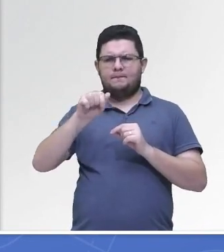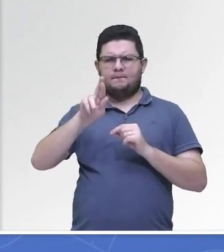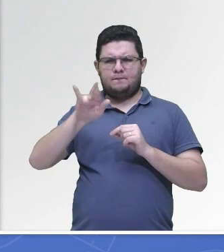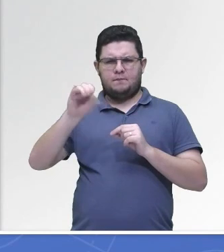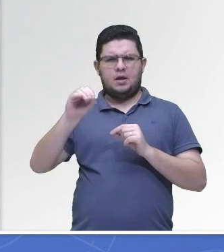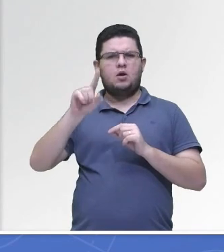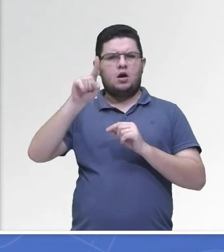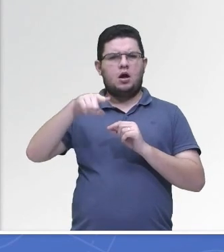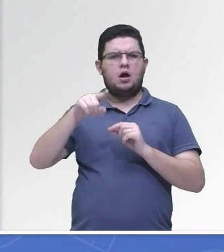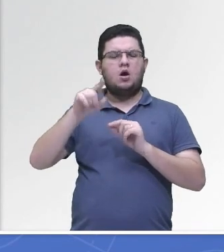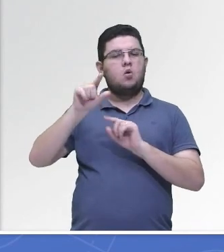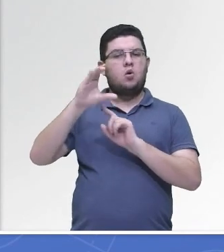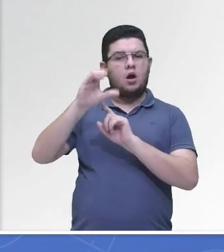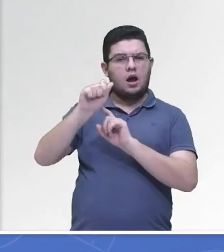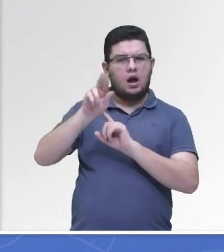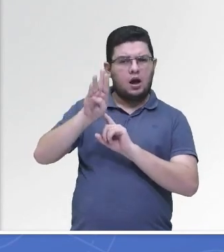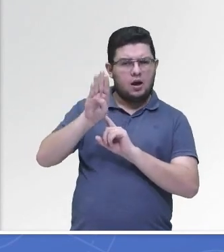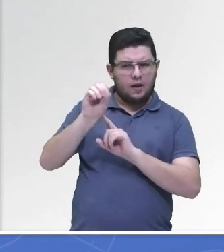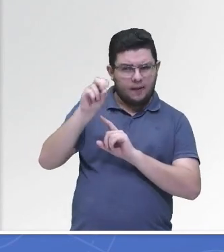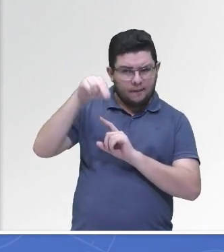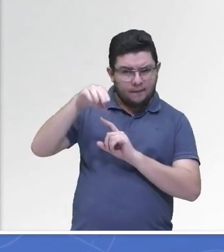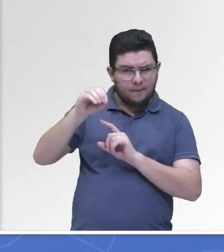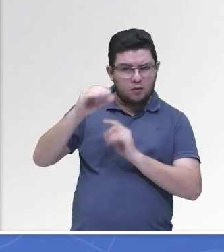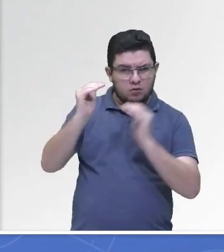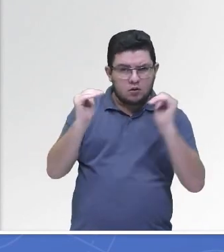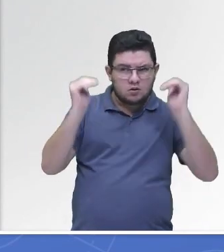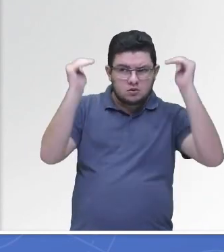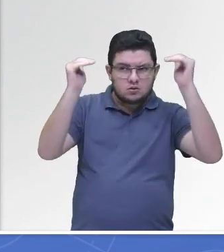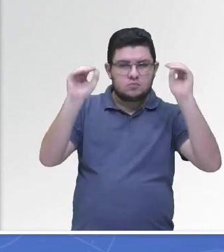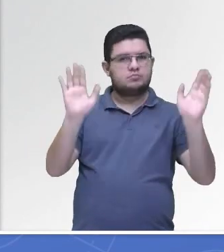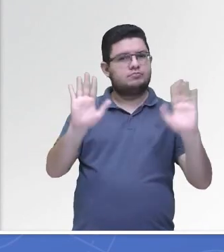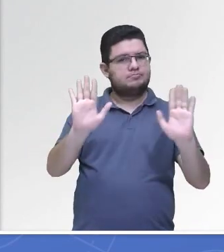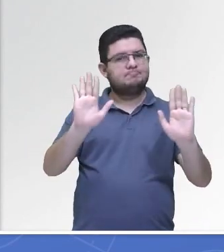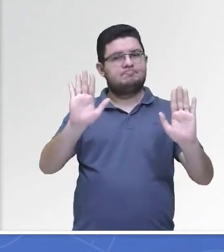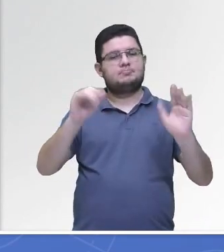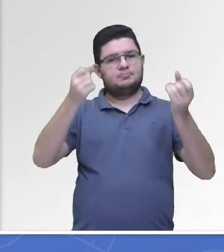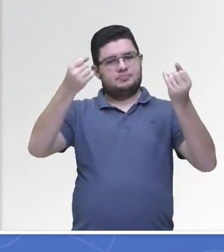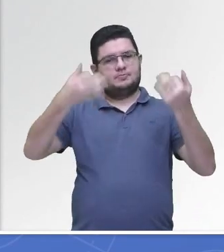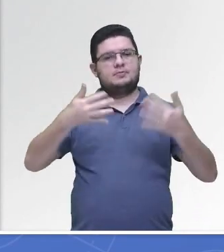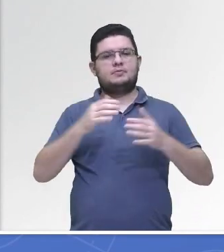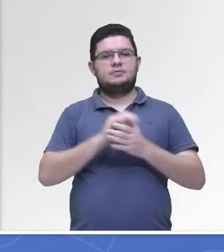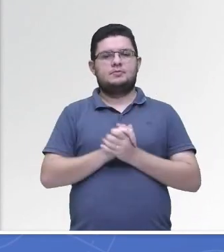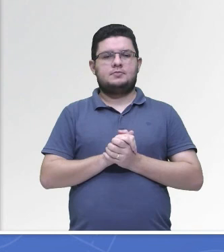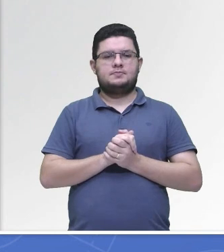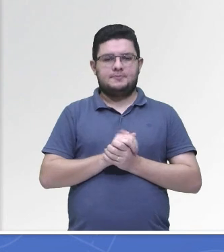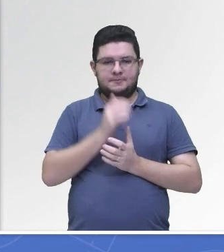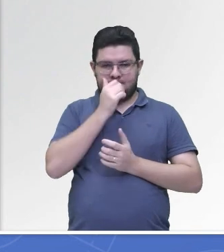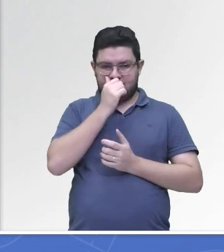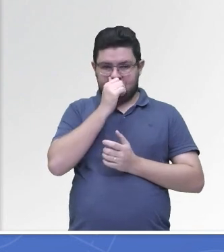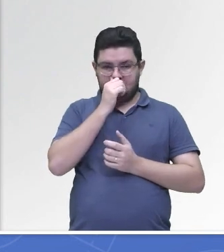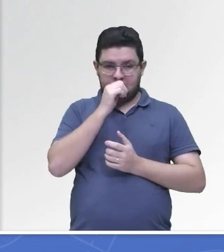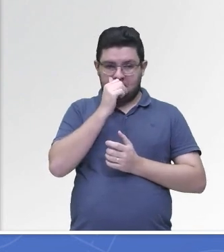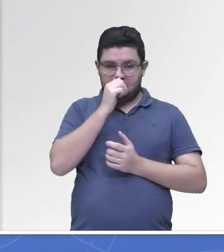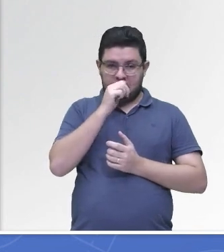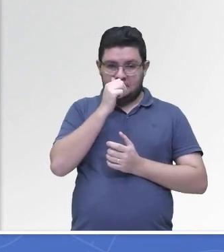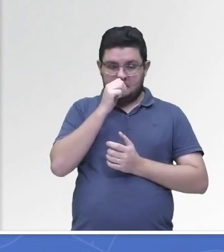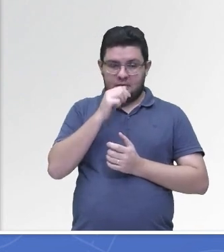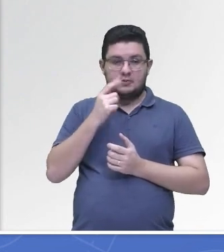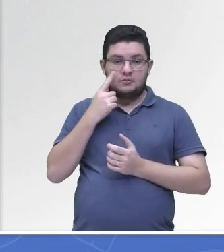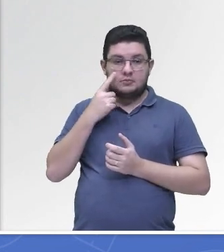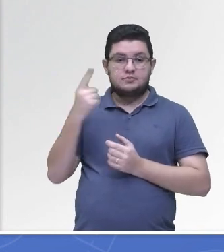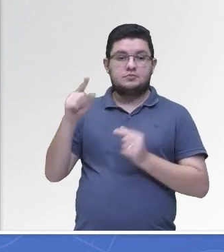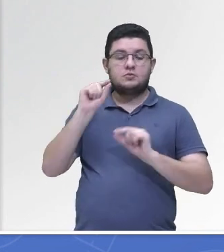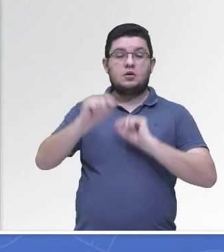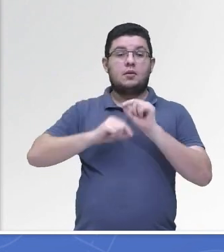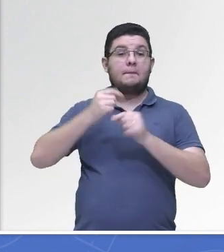as dúvidas de vocês. Vamos aqui na questão. Observe a estrutura a seguir. Vou analisar a questão por questão. Carbono primário